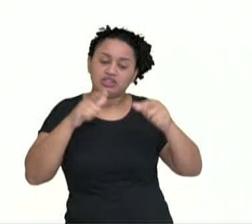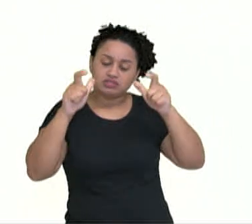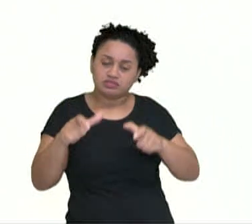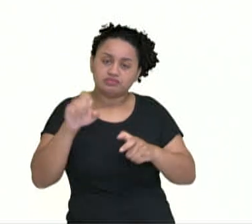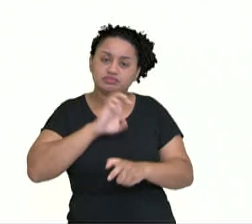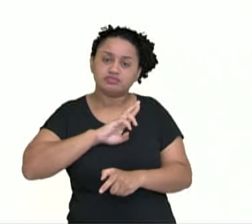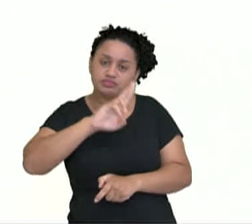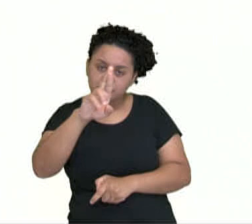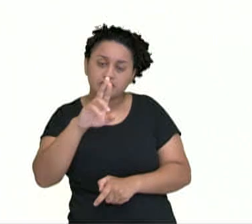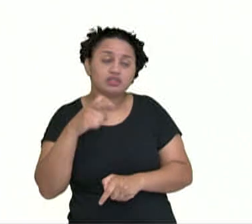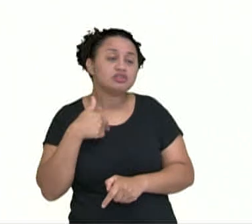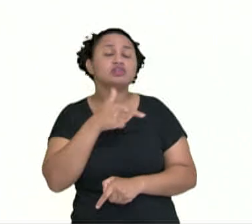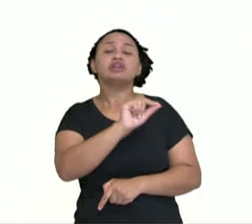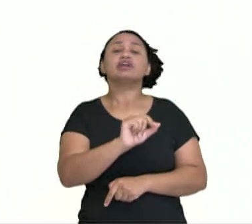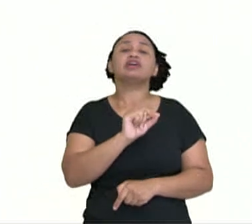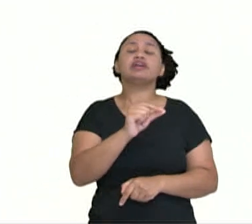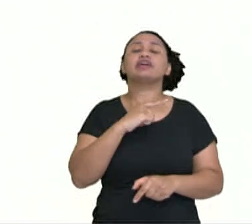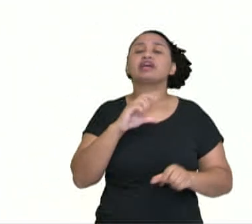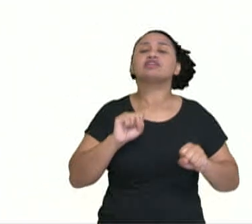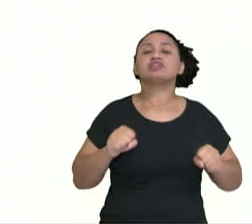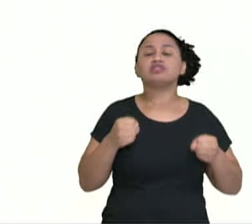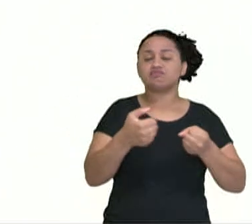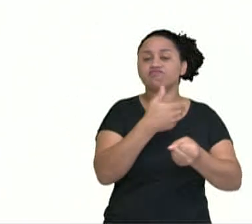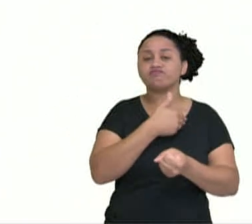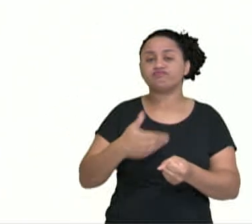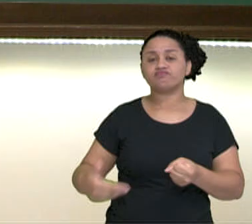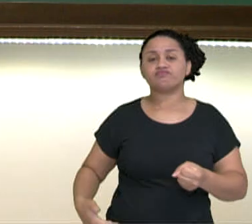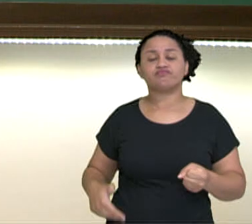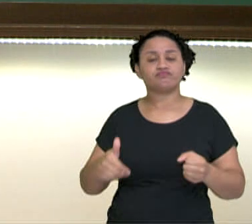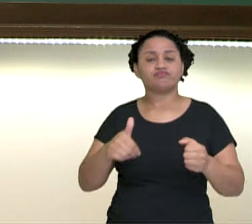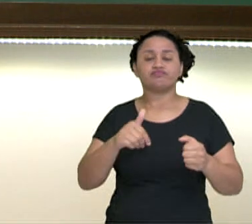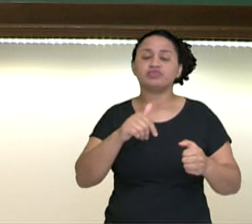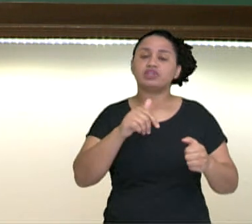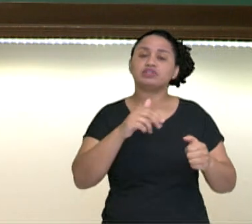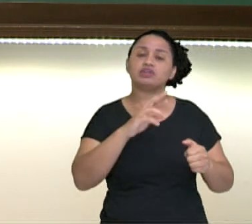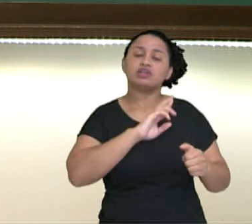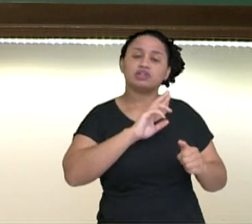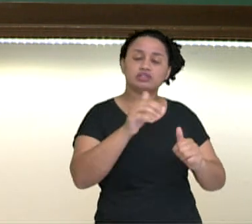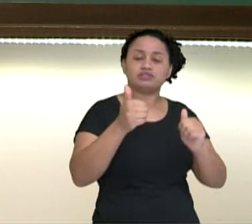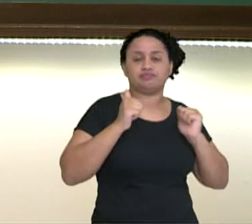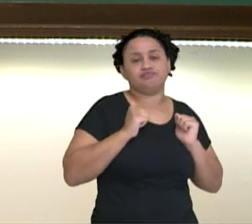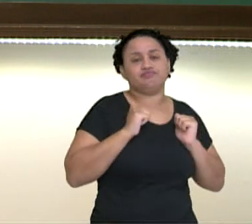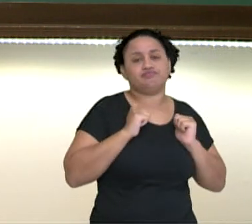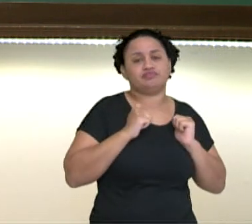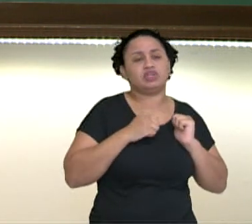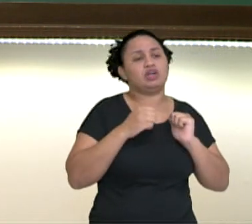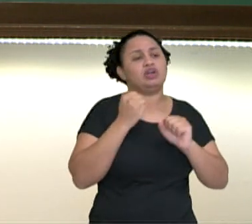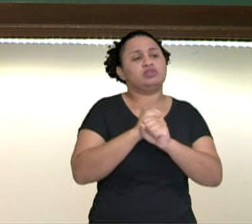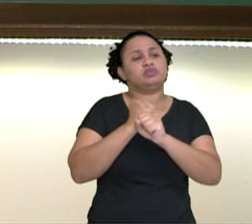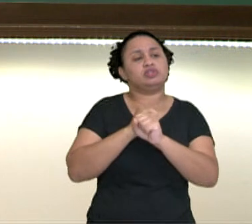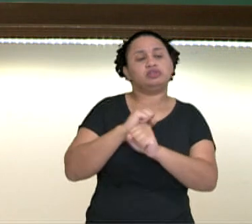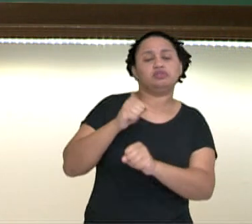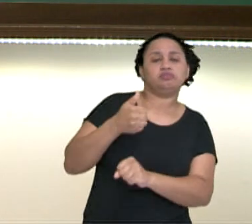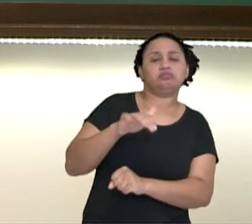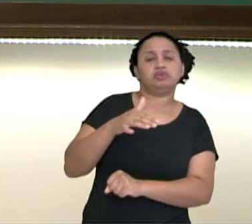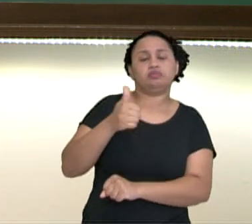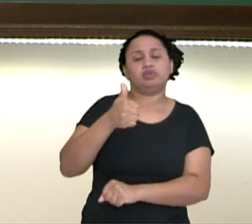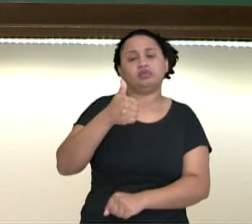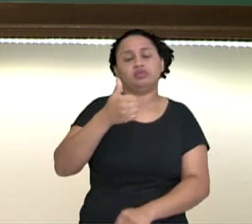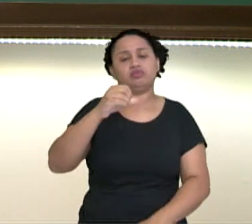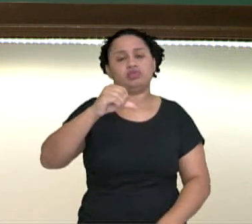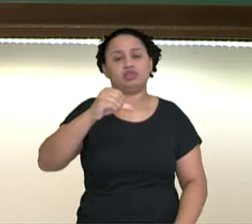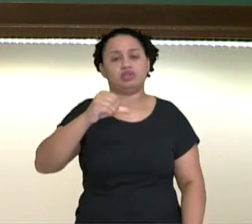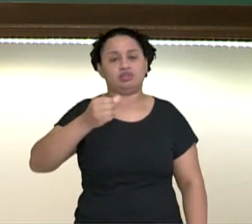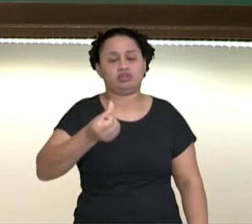Estado laico. Ali, a partir dos anos 60, 1960, vão ocorrer inúmeros conflitos